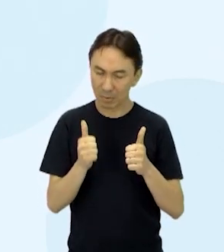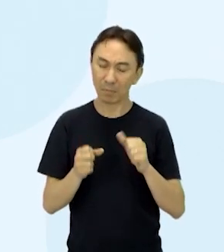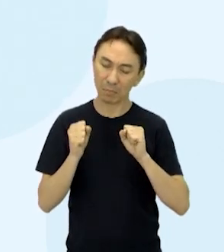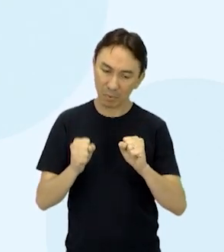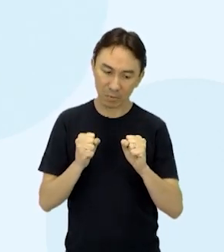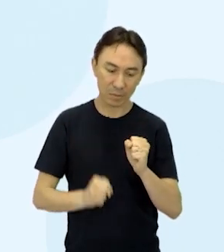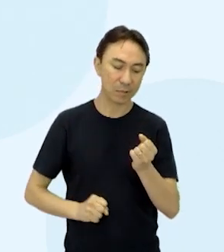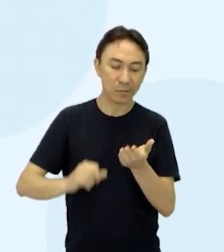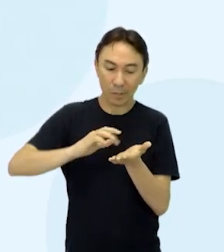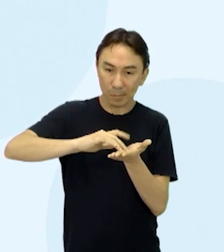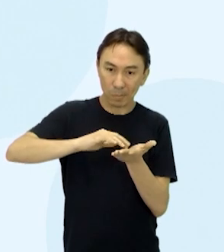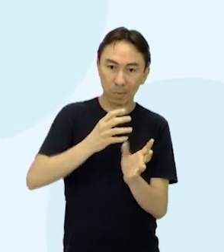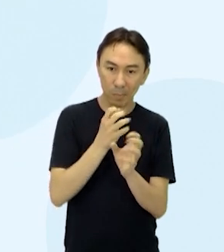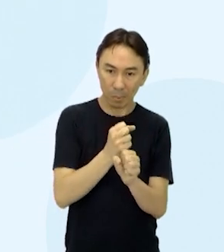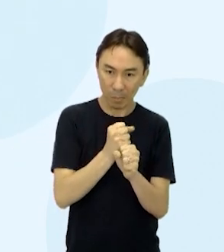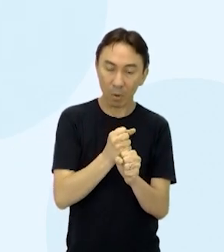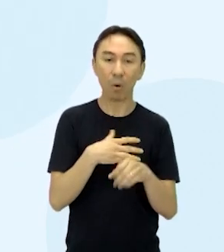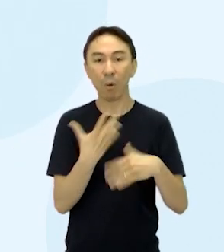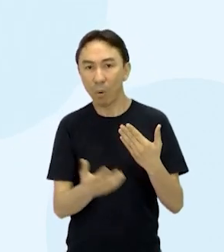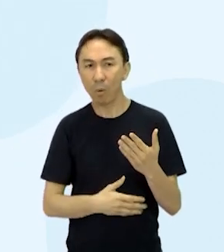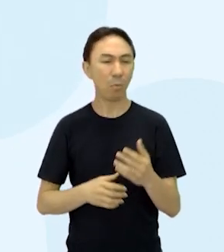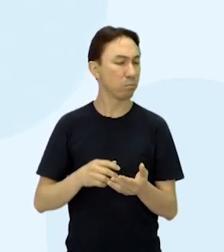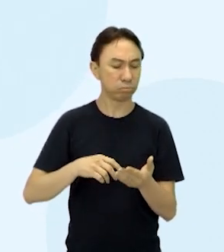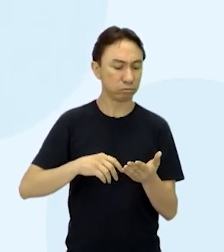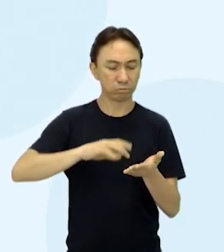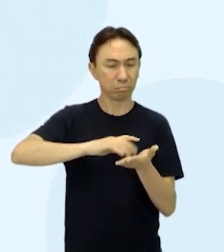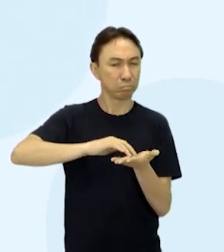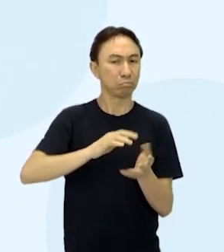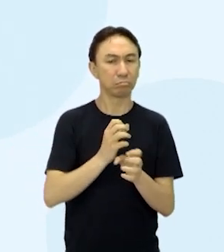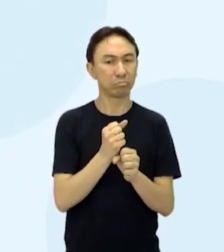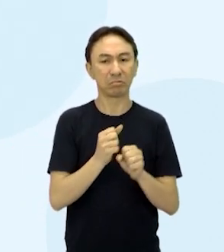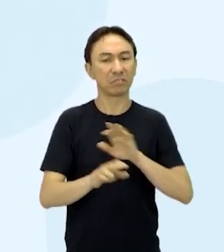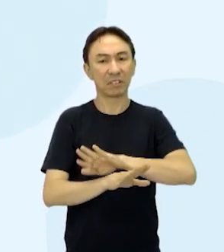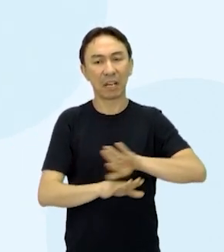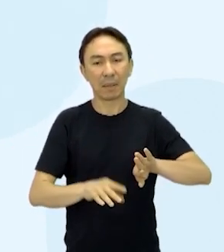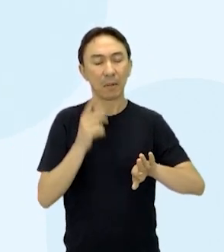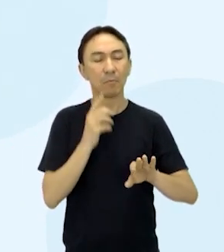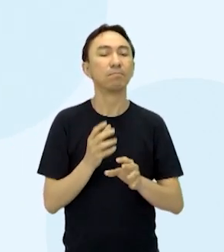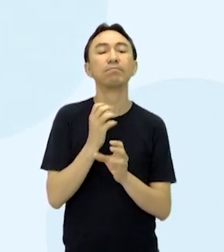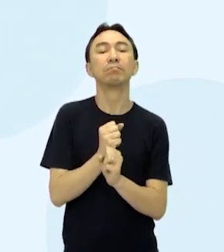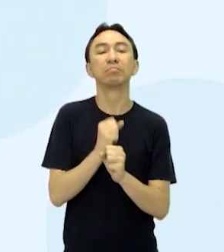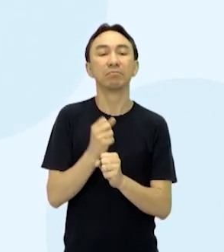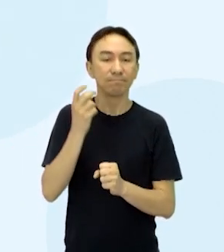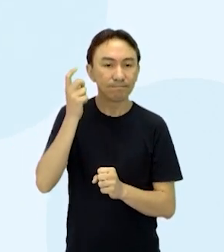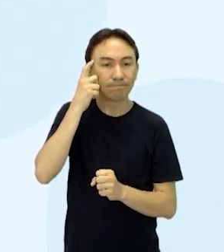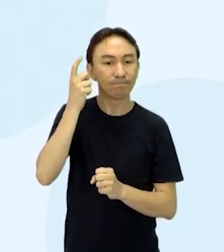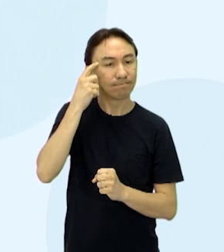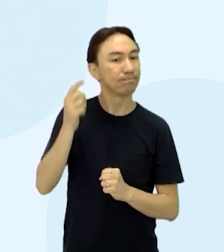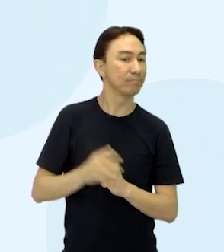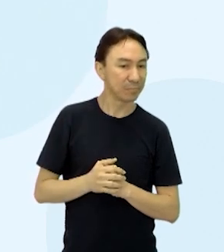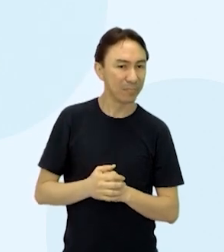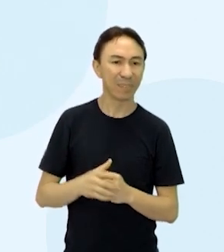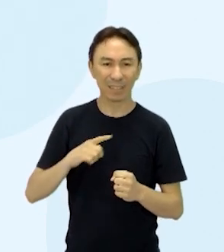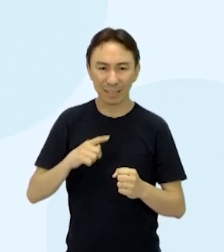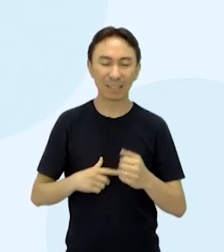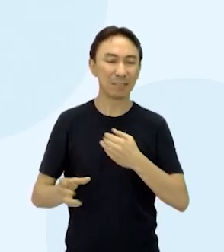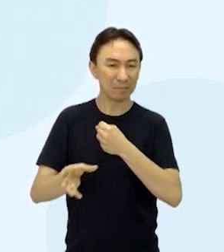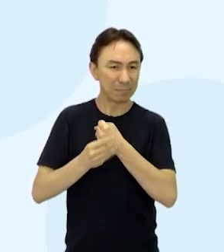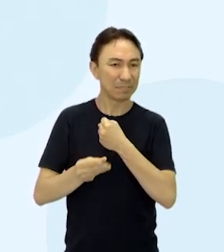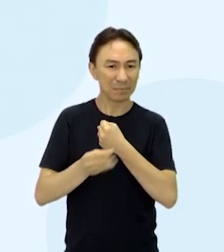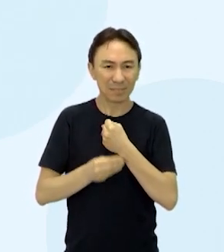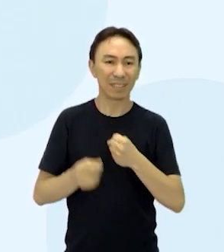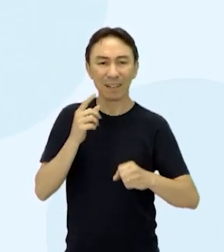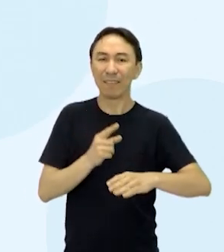calculadora. Os objetos de conhecimento são as frações, significados, parte, todo, quociente, equivalência,